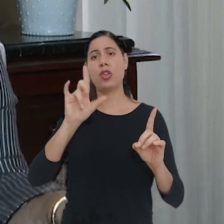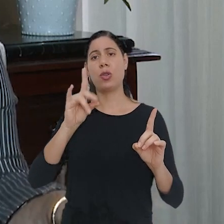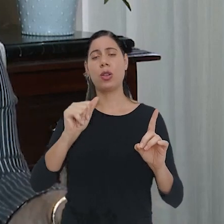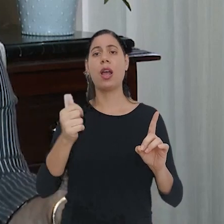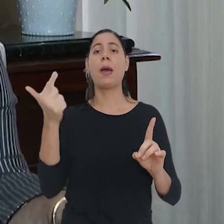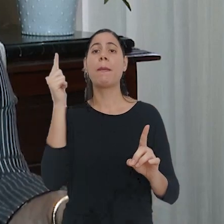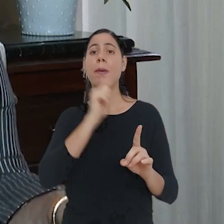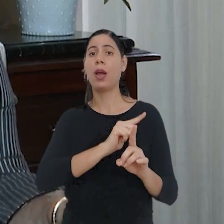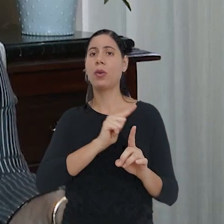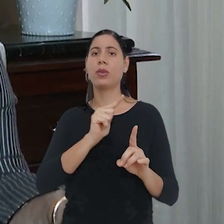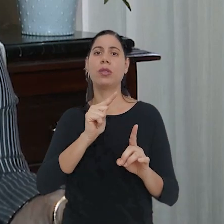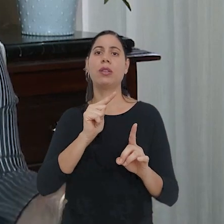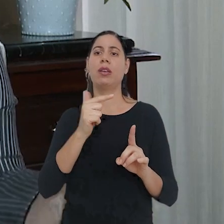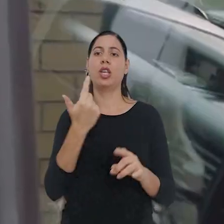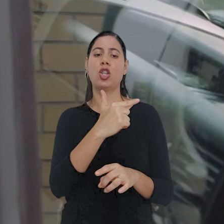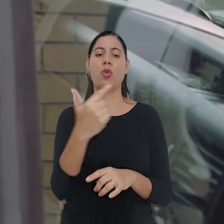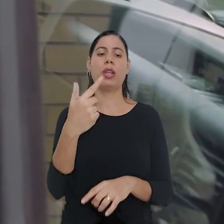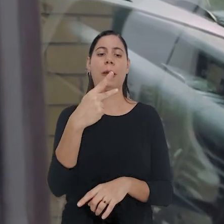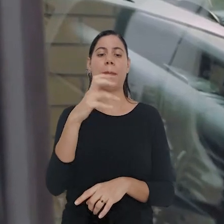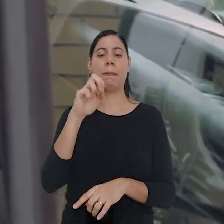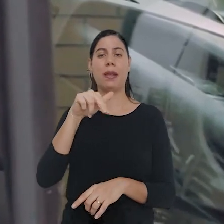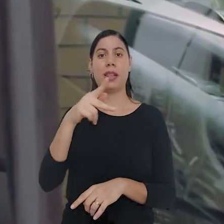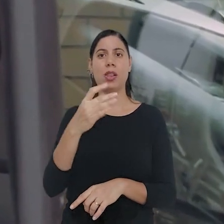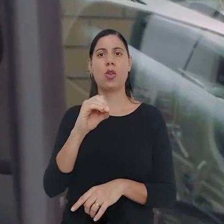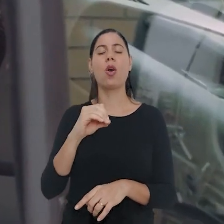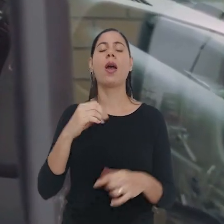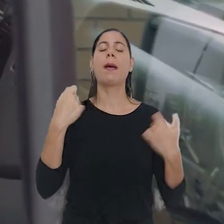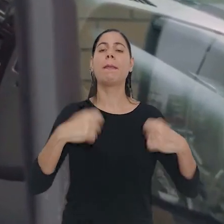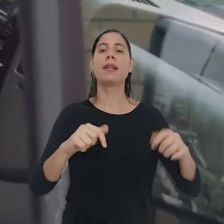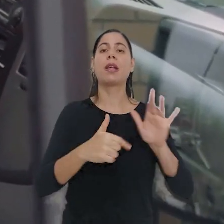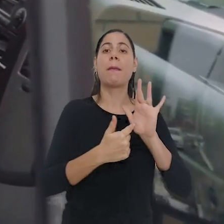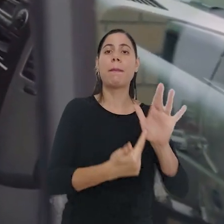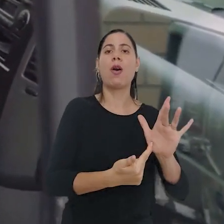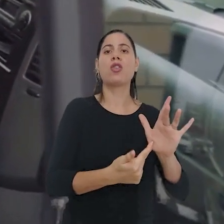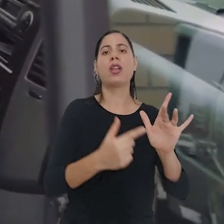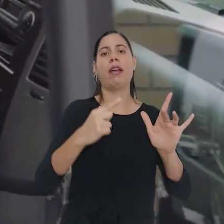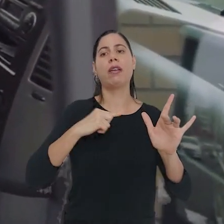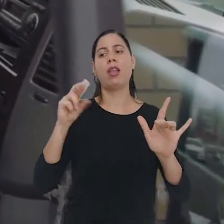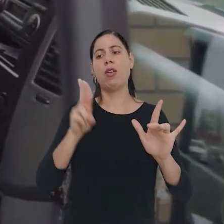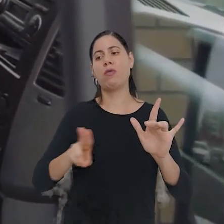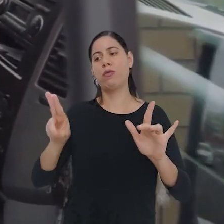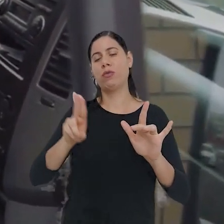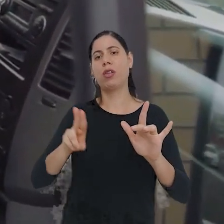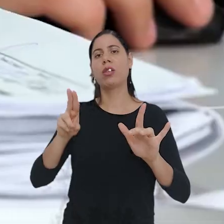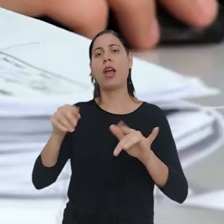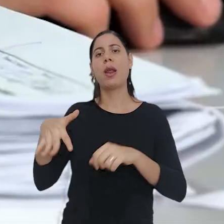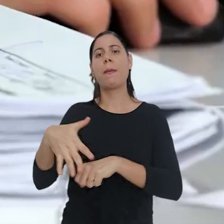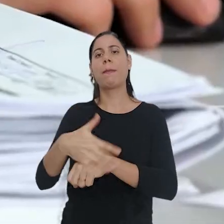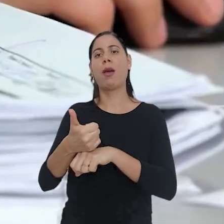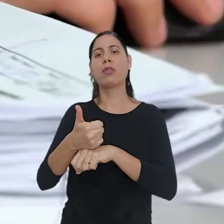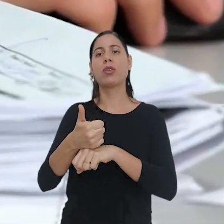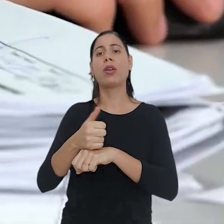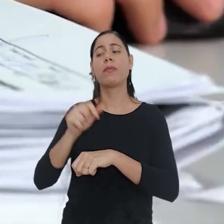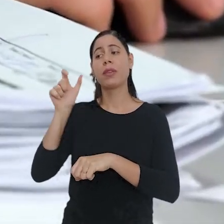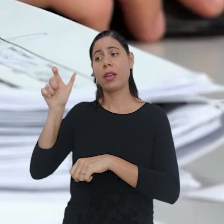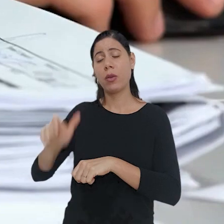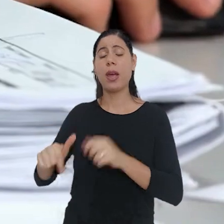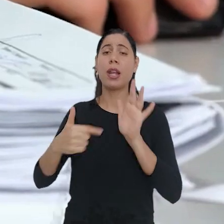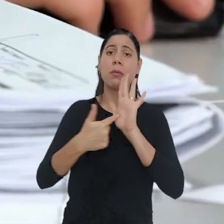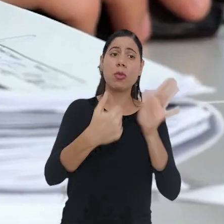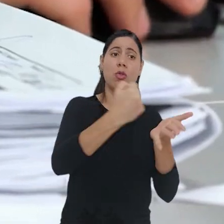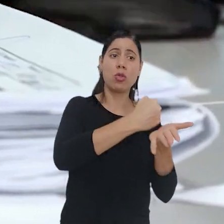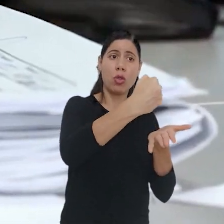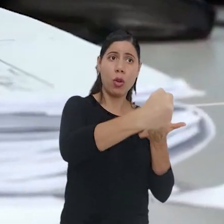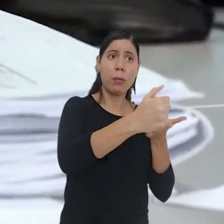para conseguir a não incidência do penhor, é necessário demonstrar que o bem tem utilidade profissional. O homem apresentou